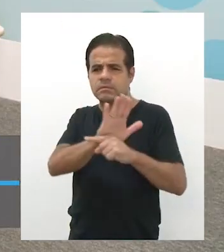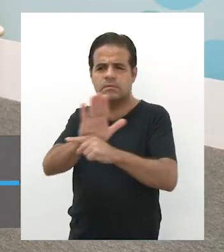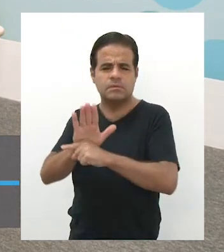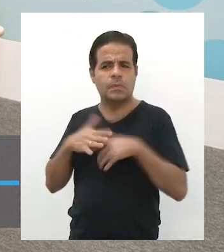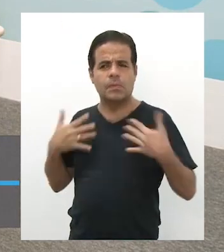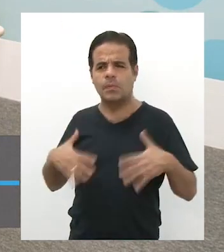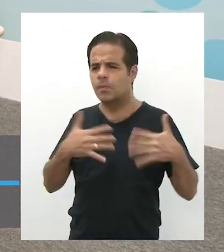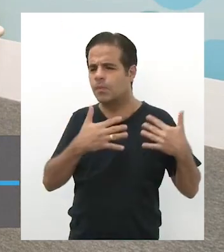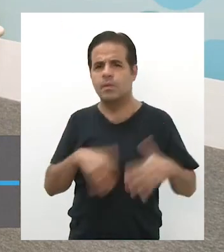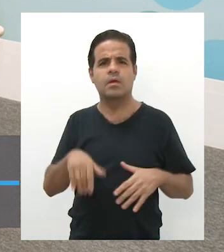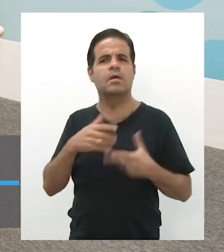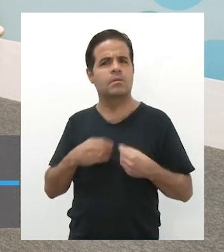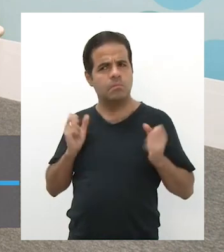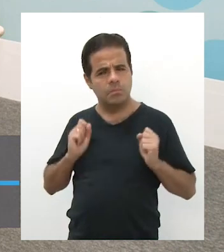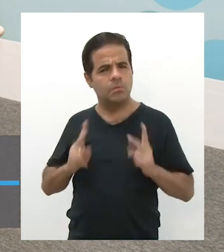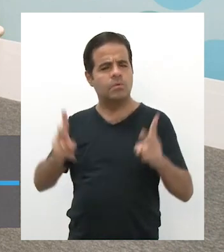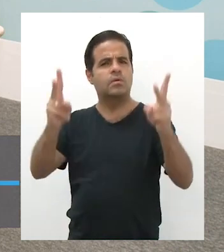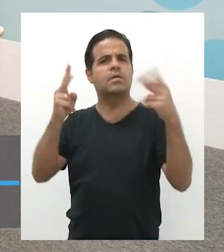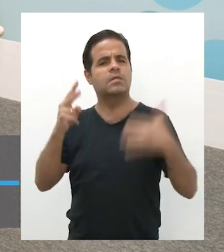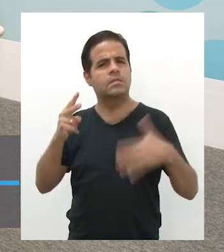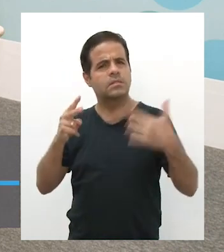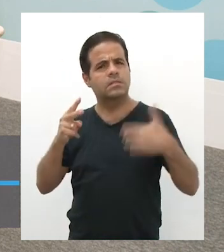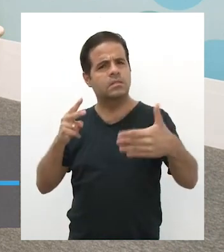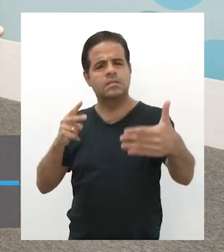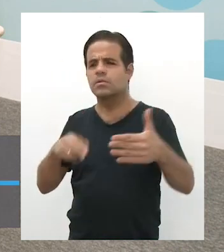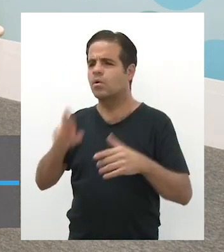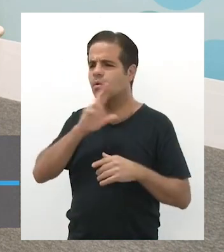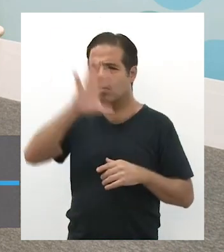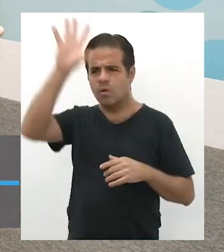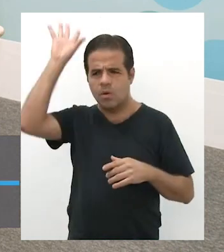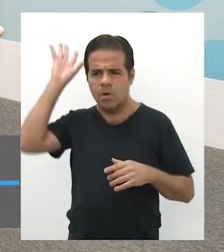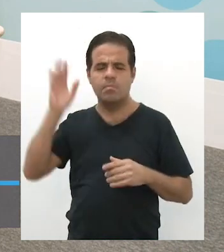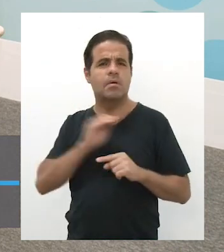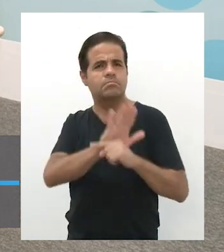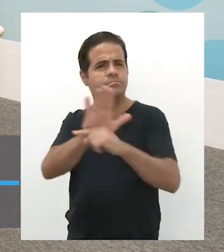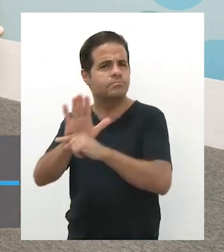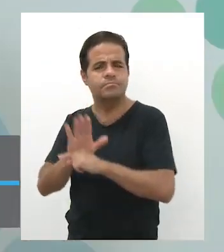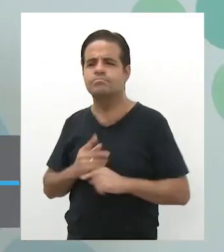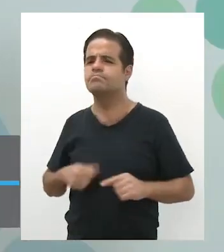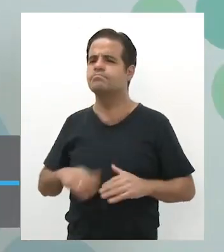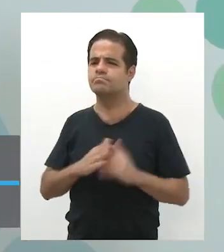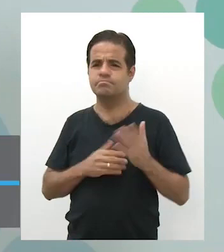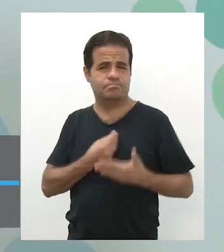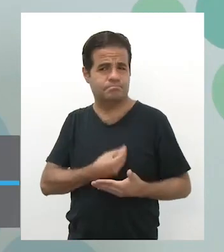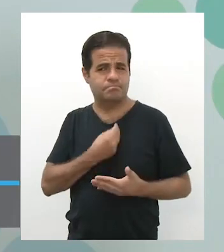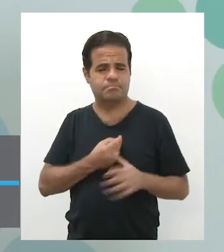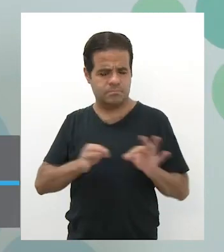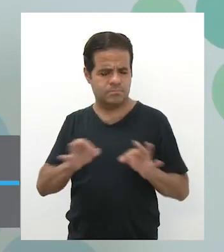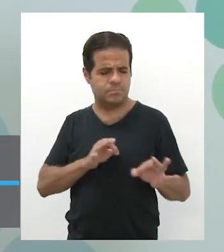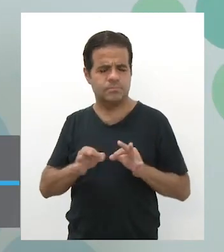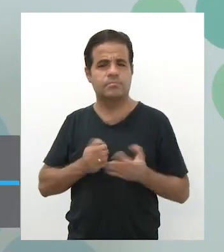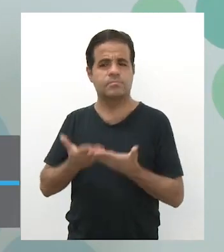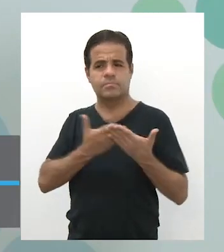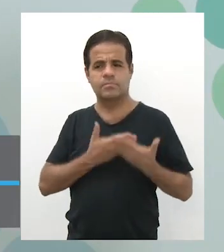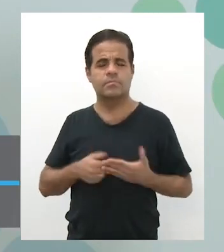Janaína? Perfeitamente, muitas permanências de Roma, contribuindo aí para a nossa vida, até para o projeto de vida dos